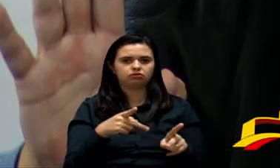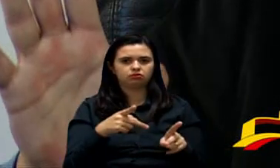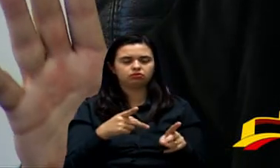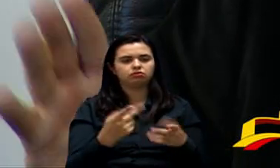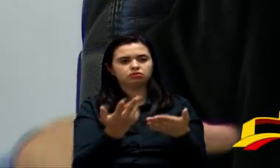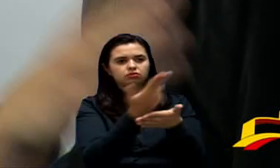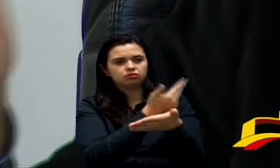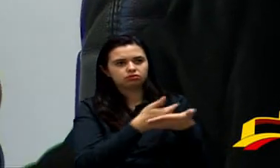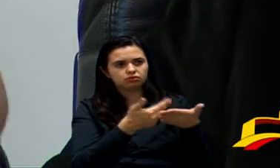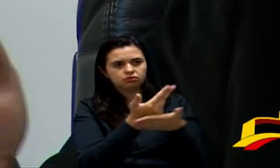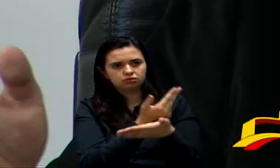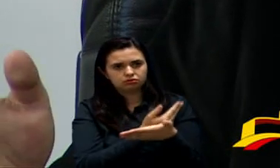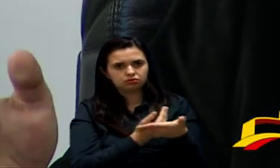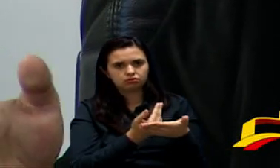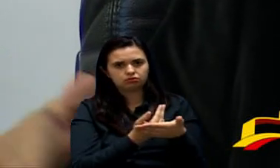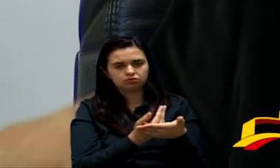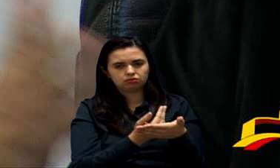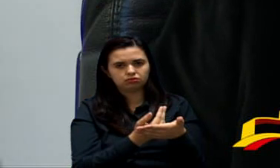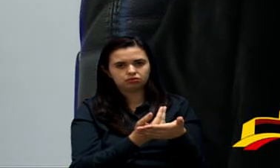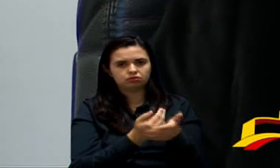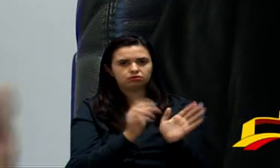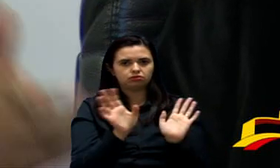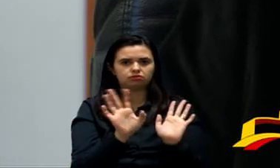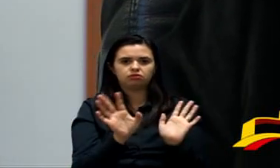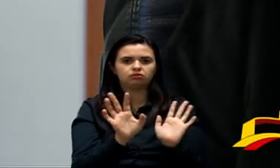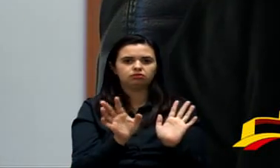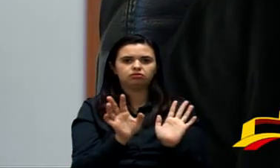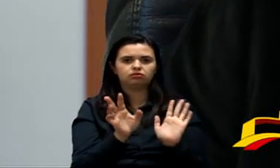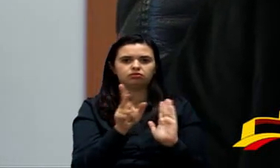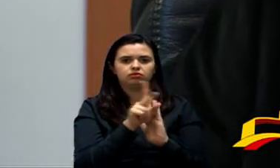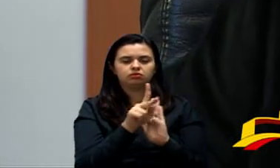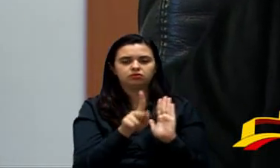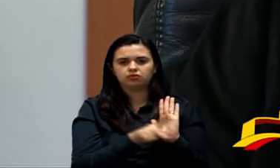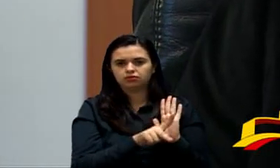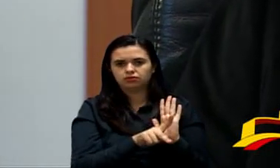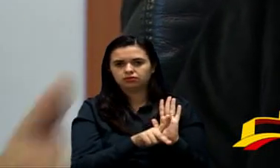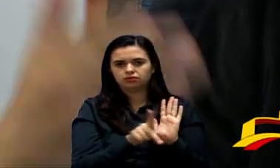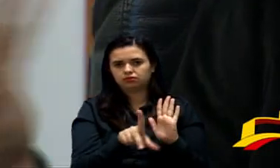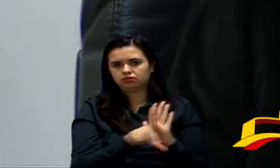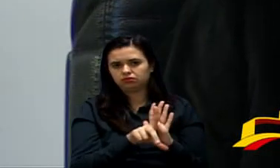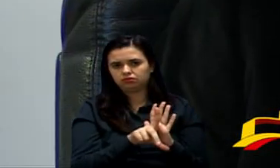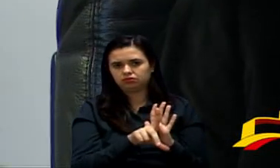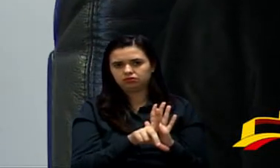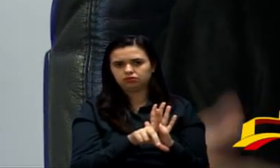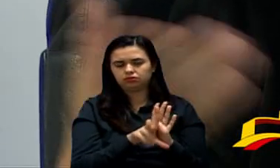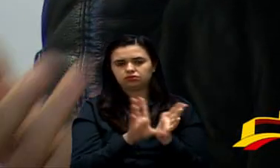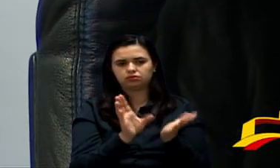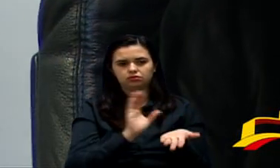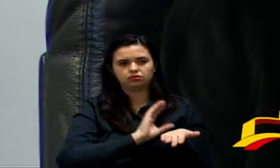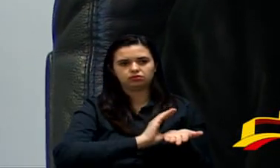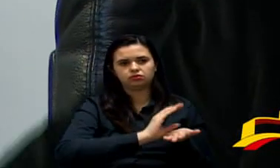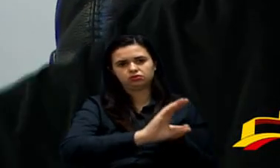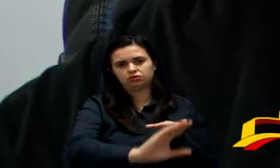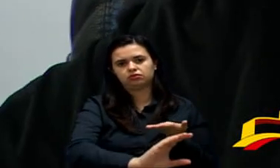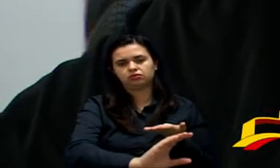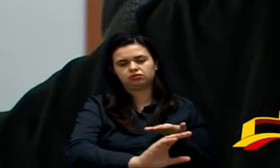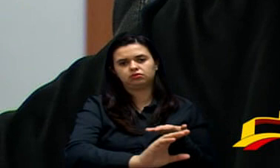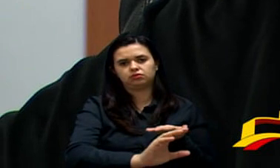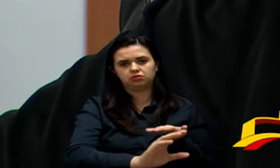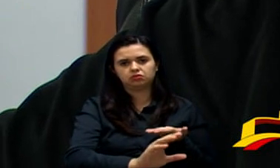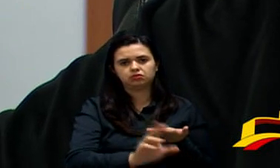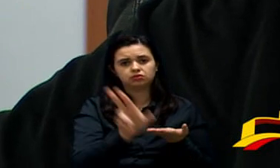a população entender que não é projeto de lei, nem requerimento, é um ofício que a gente faz, pedindo que use o espaço público para